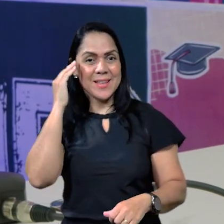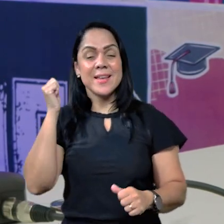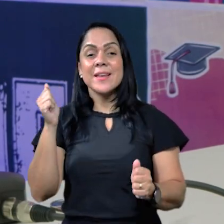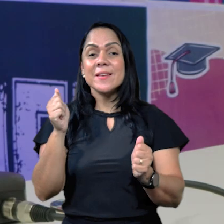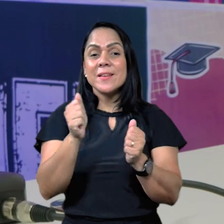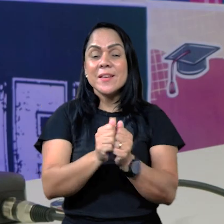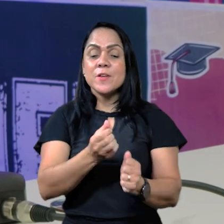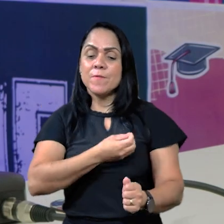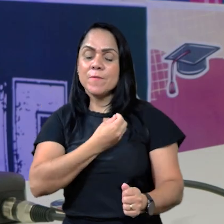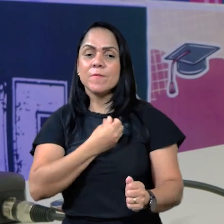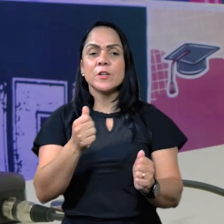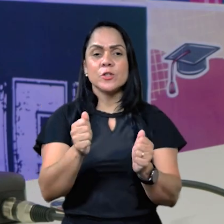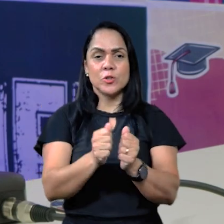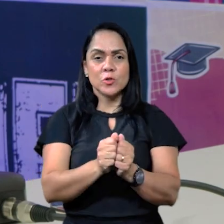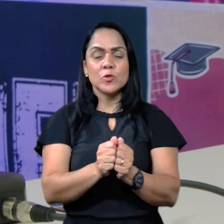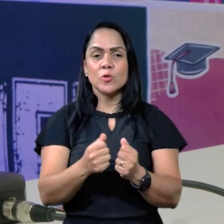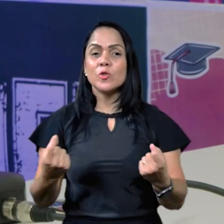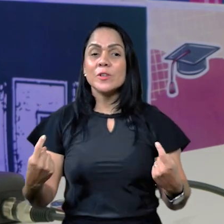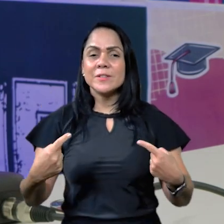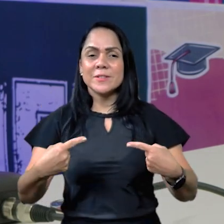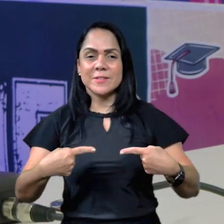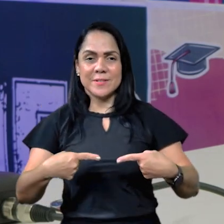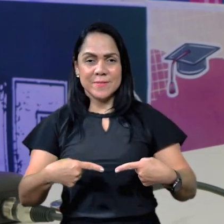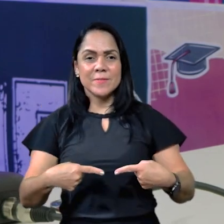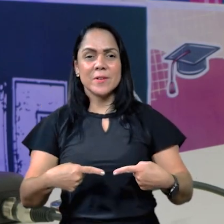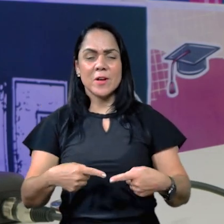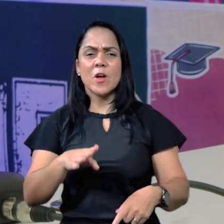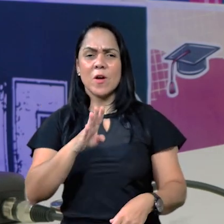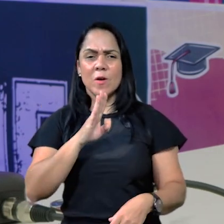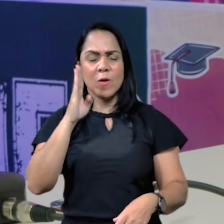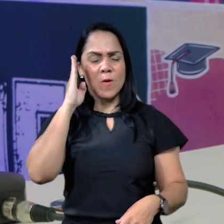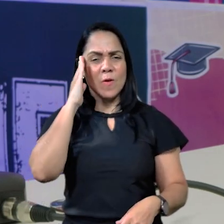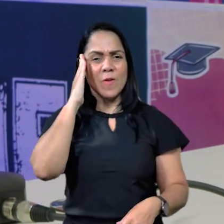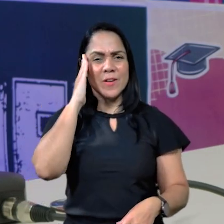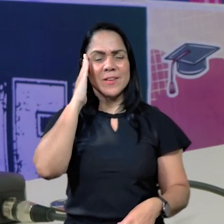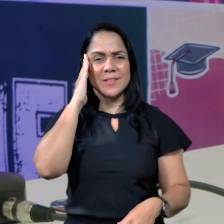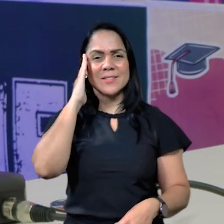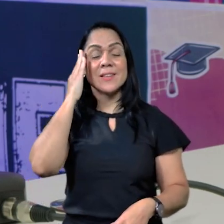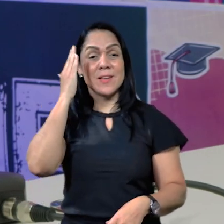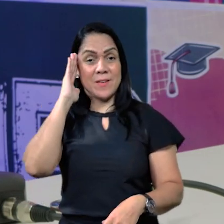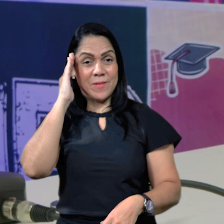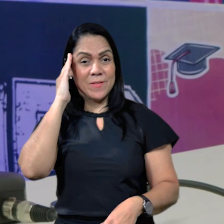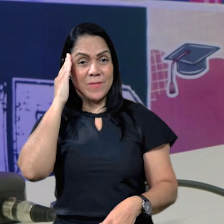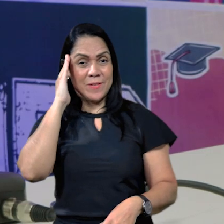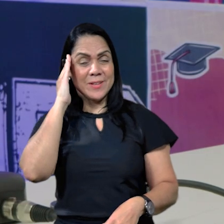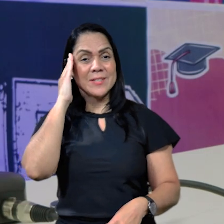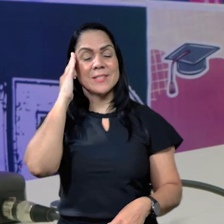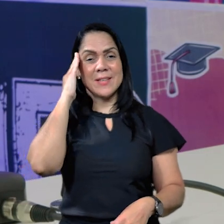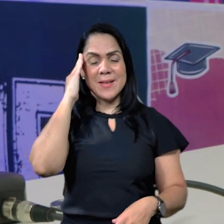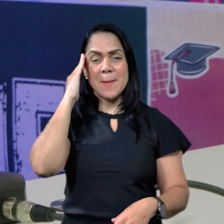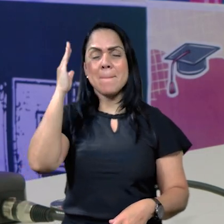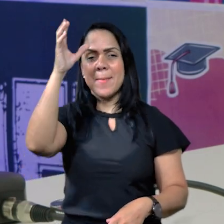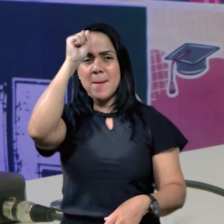conviver. E aí eu acho que o maior desafio é o conhecimento mesmo, você procurar conhecer, Se atualizando se